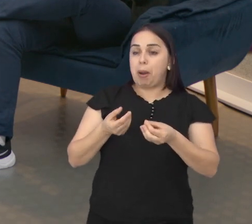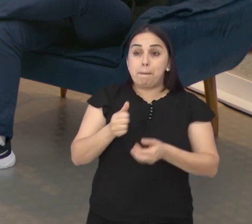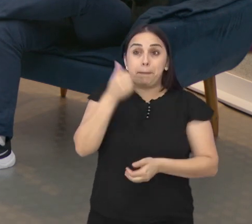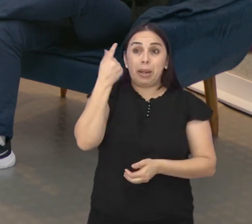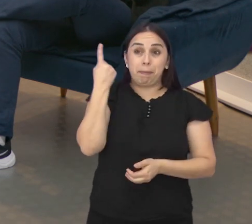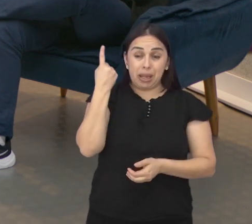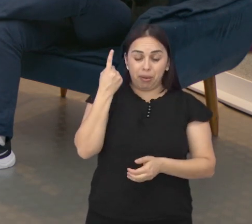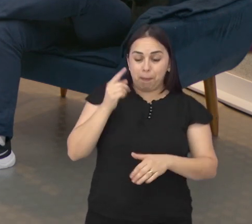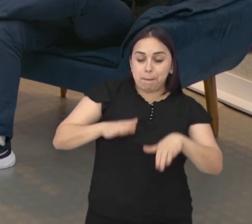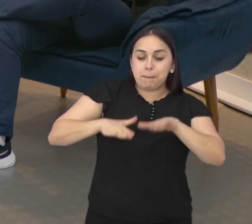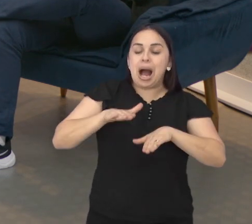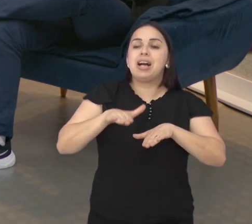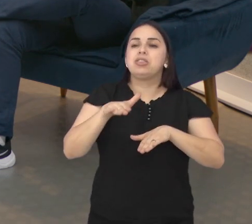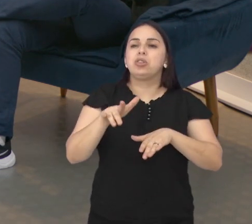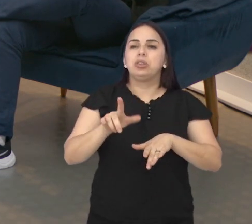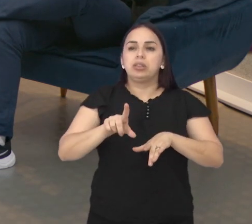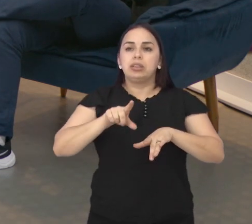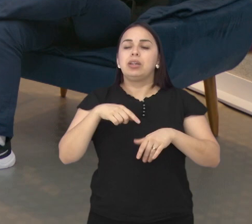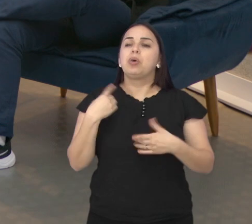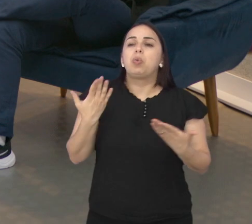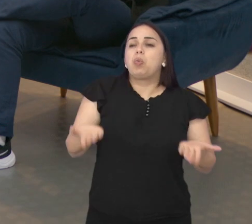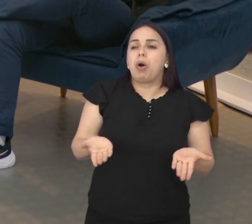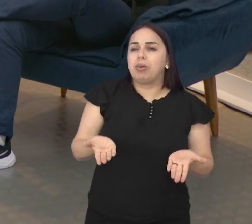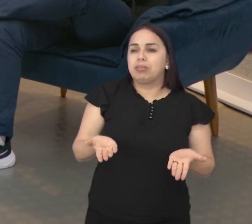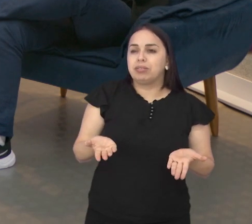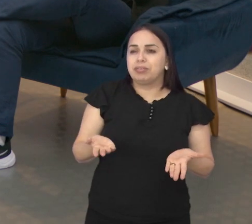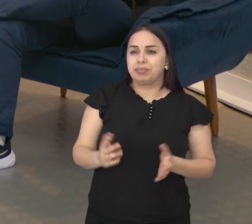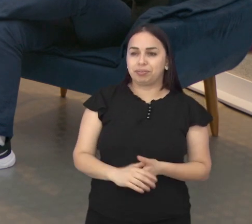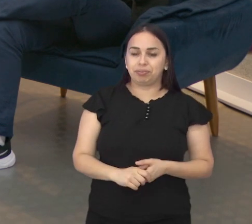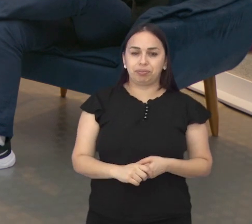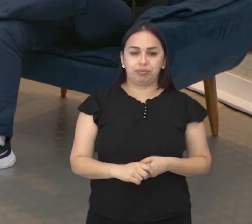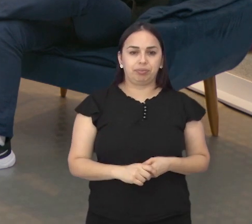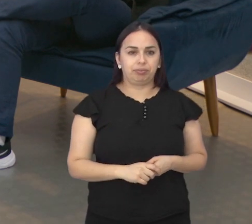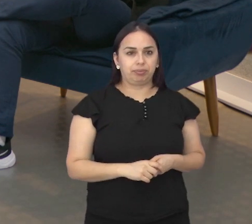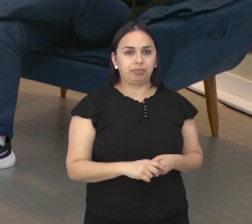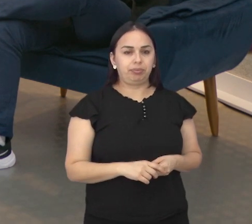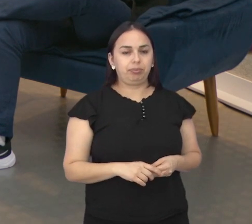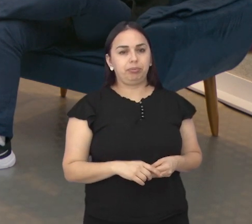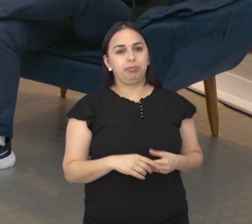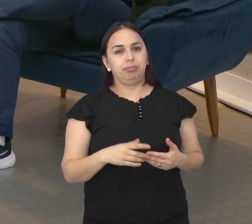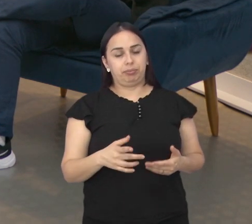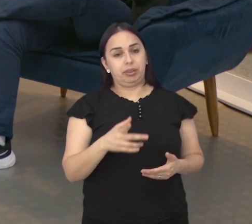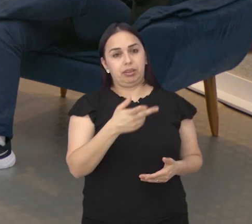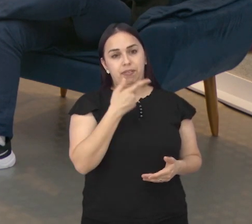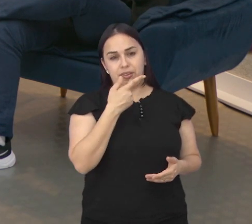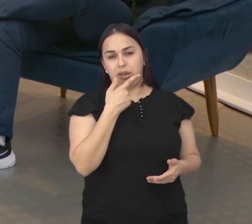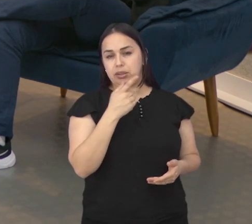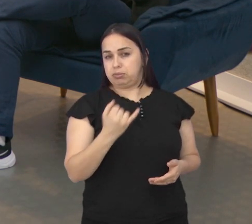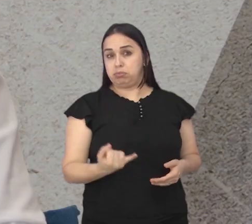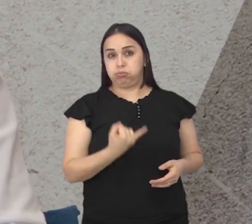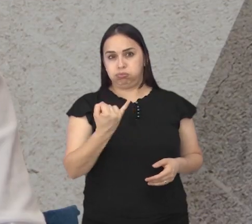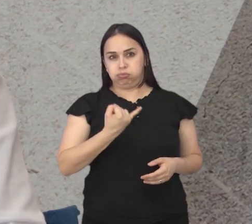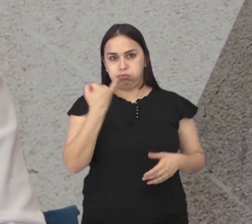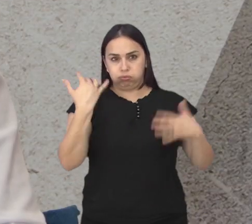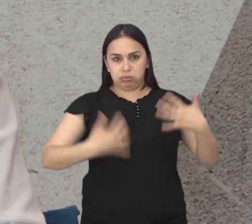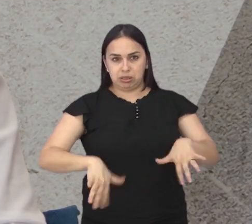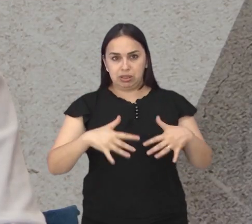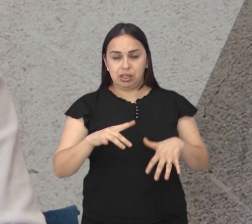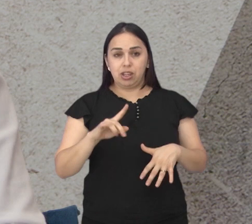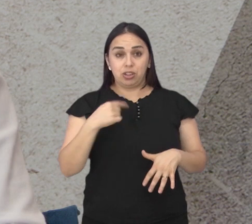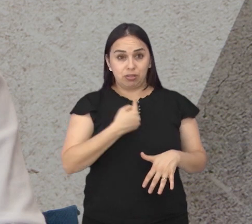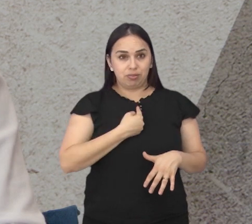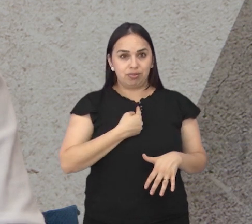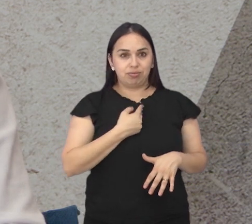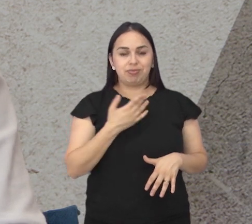passo, né, qual que é a melhor opção de primeiro passo para esses profissionais? Então, você falou uma coisa que é importante,